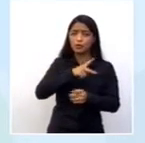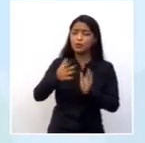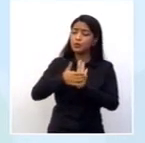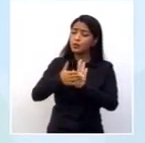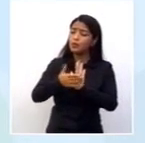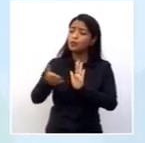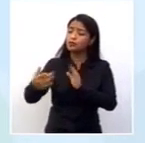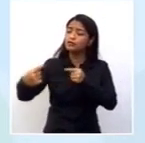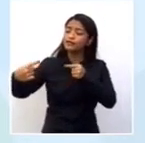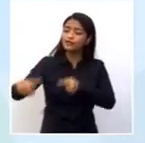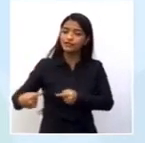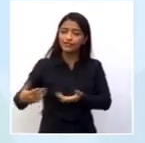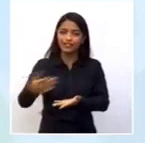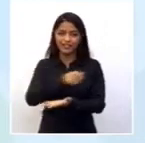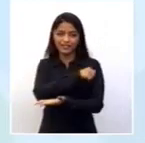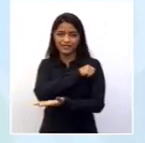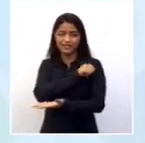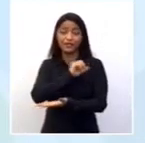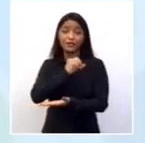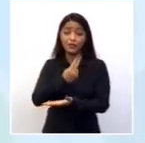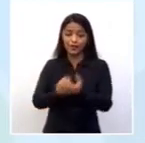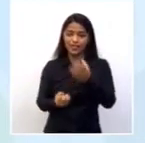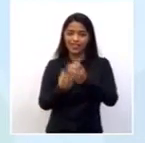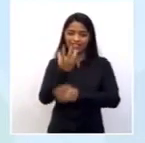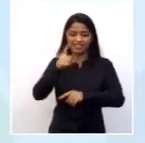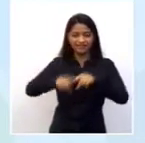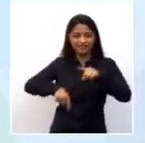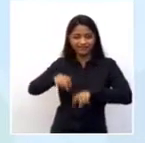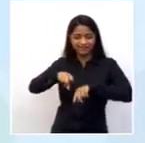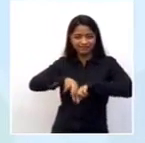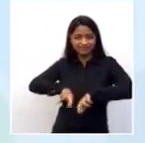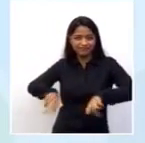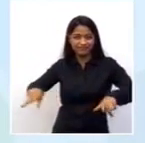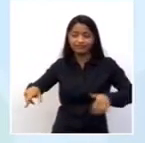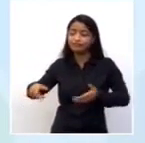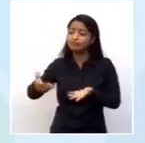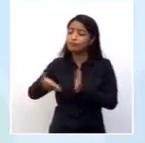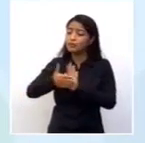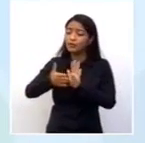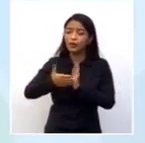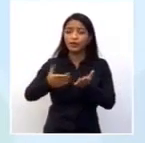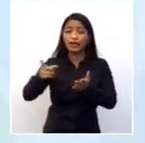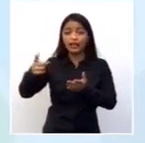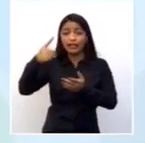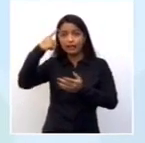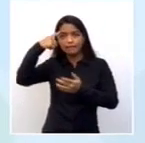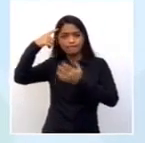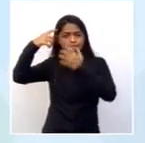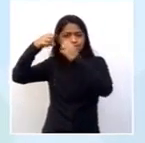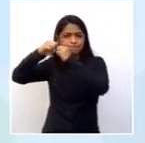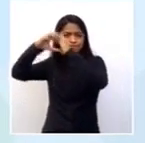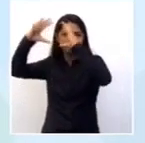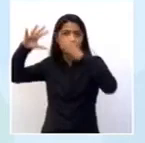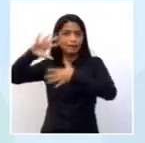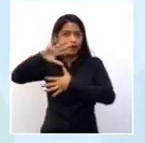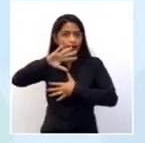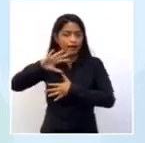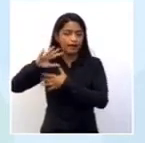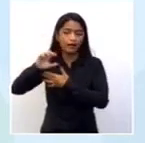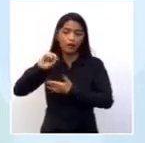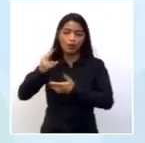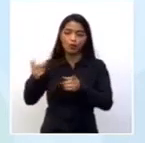de materiais a partir do que foi estudado, como mapas mentais, resumos, cartazes, histórias em